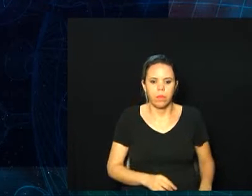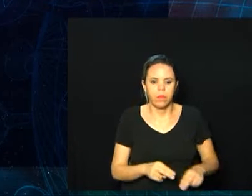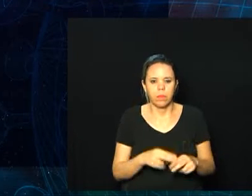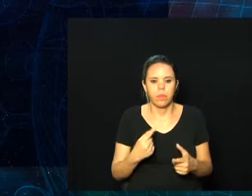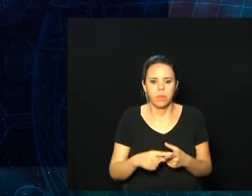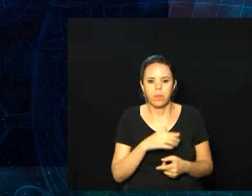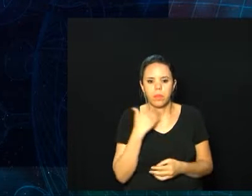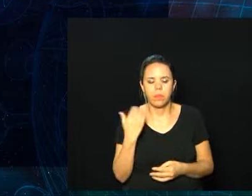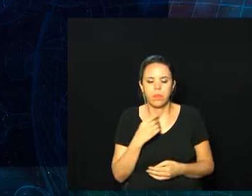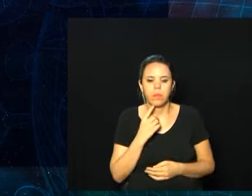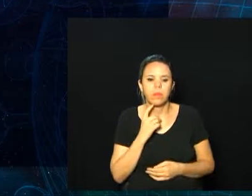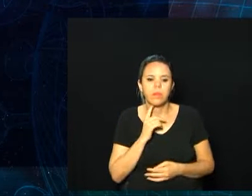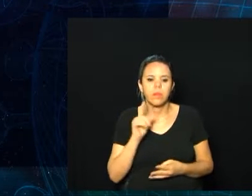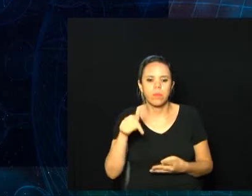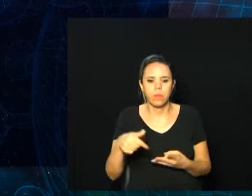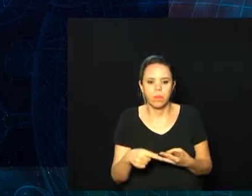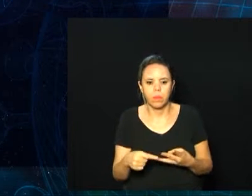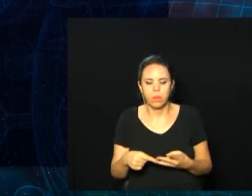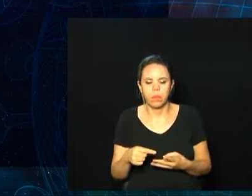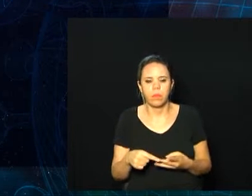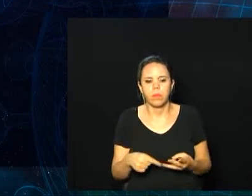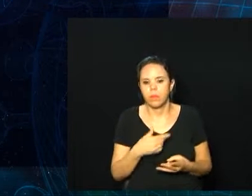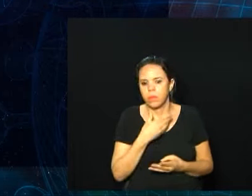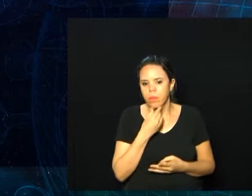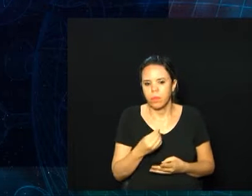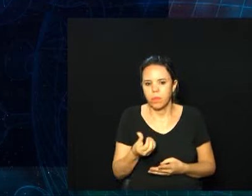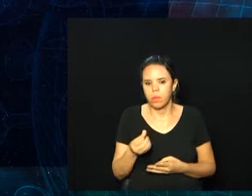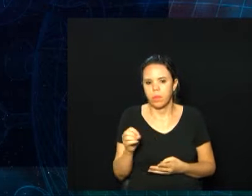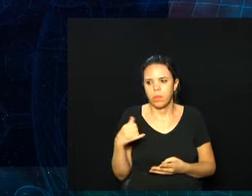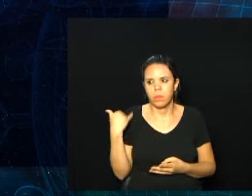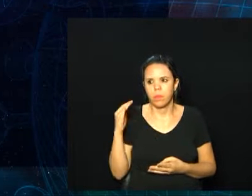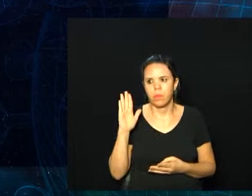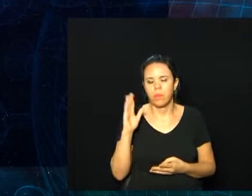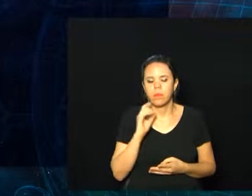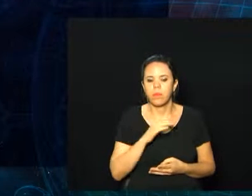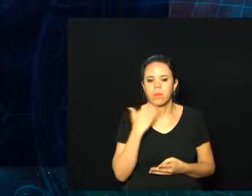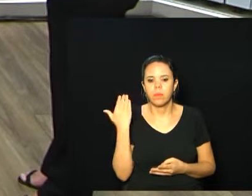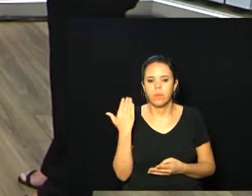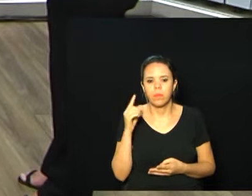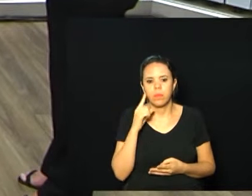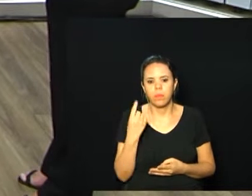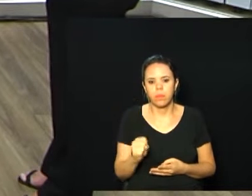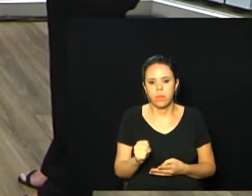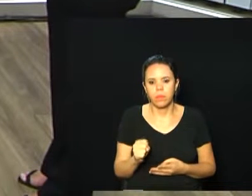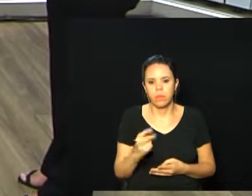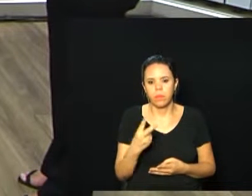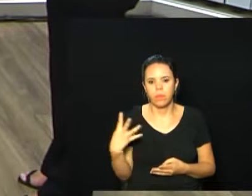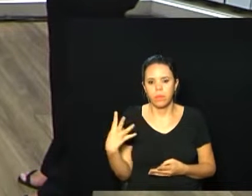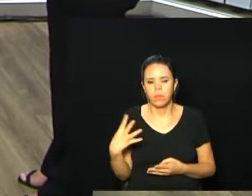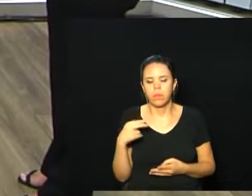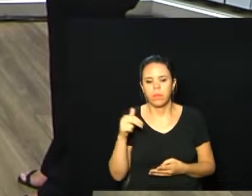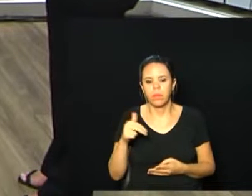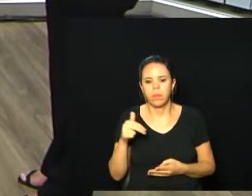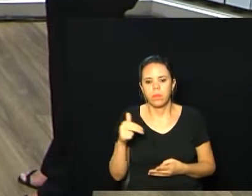do óbito. E depois temos também 2 homens com mais de 60 anos que morreram no dia 18 e 24 de